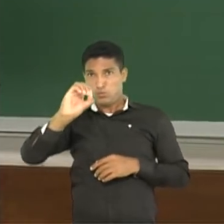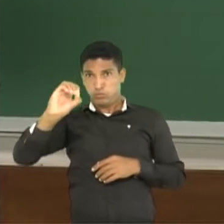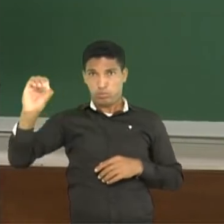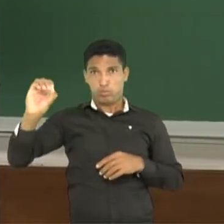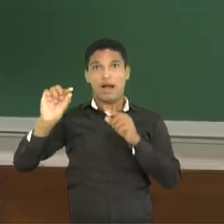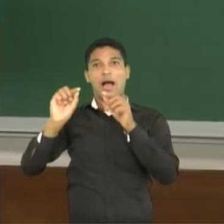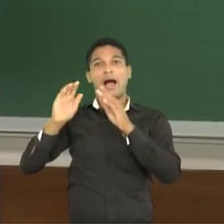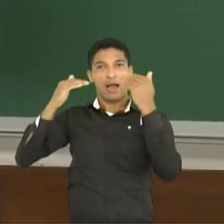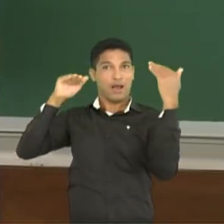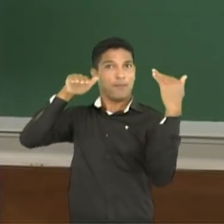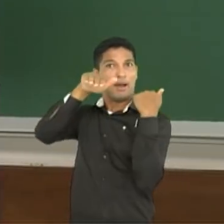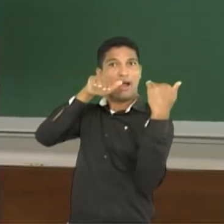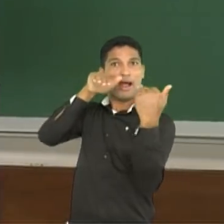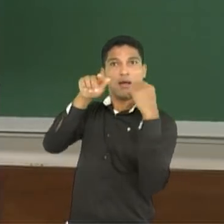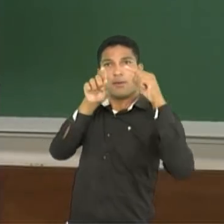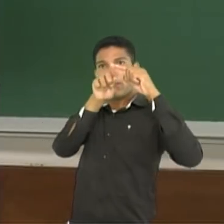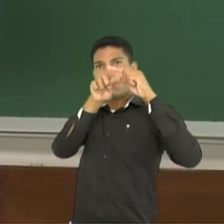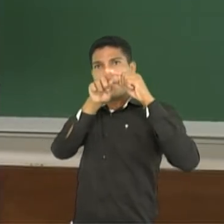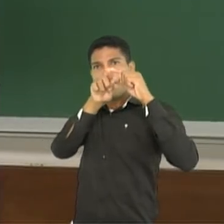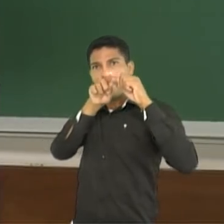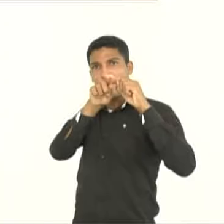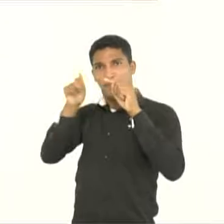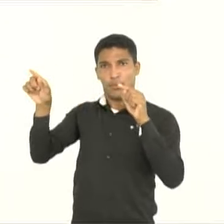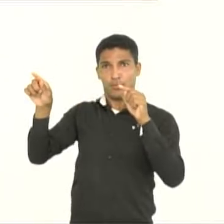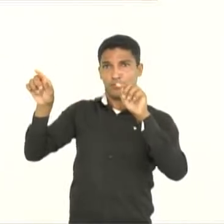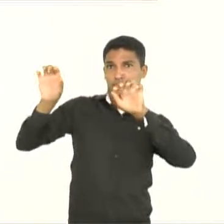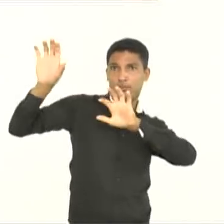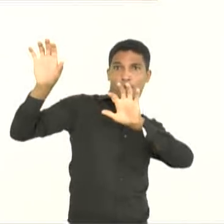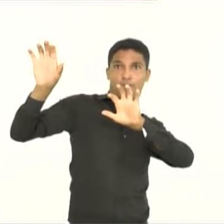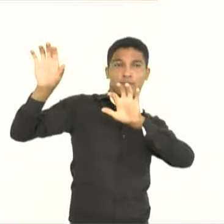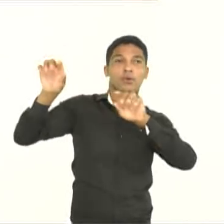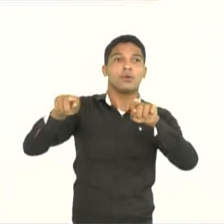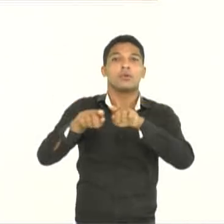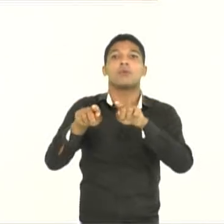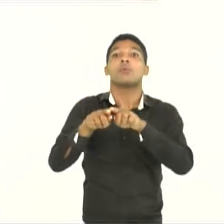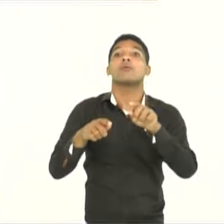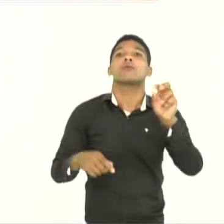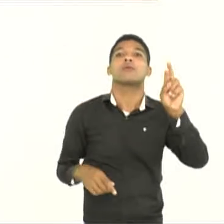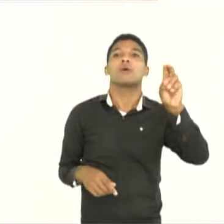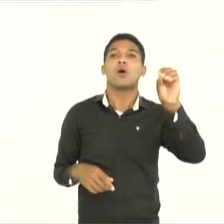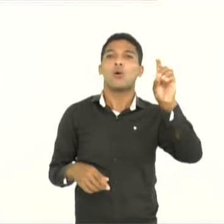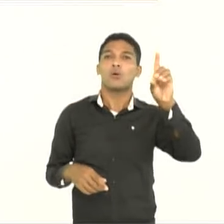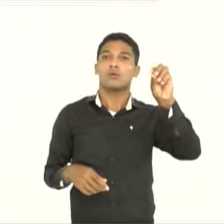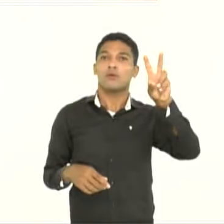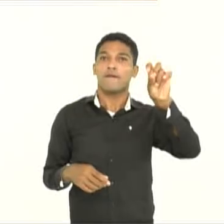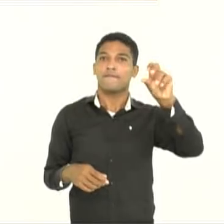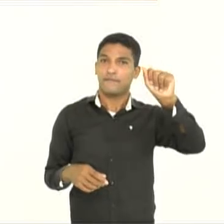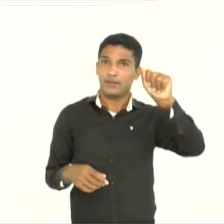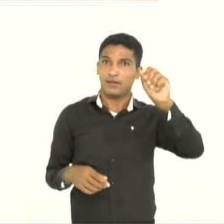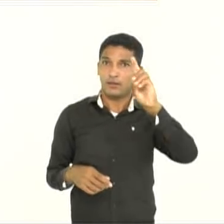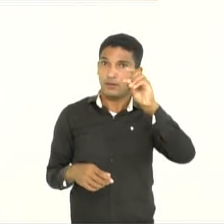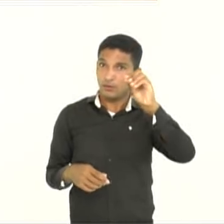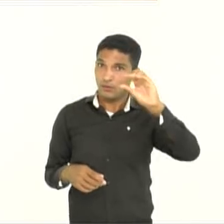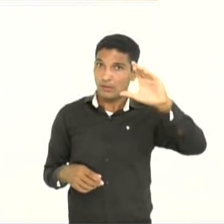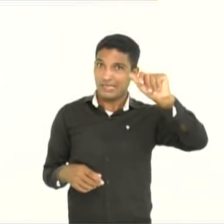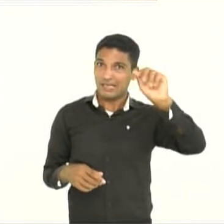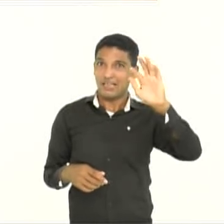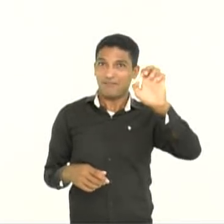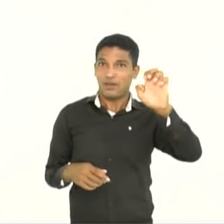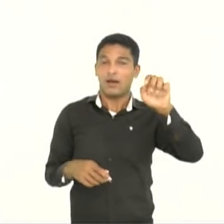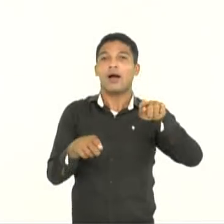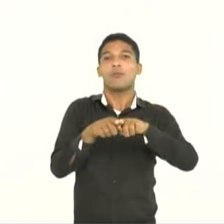Café, que vai ligar algumas partes ali do Paraná, principalmente a região Norte, com o Porto de Paranaguá, também é extremamente